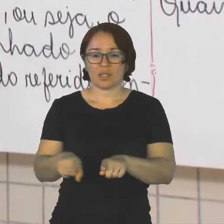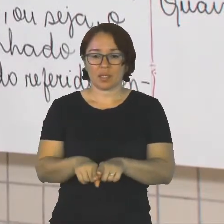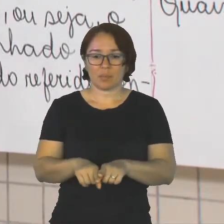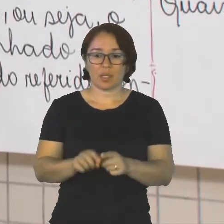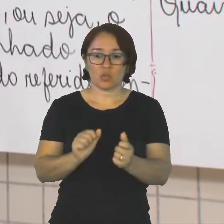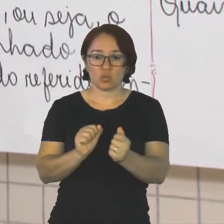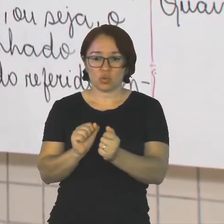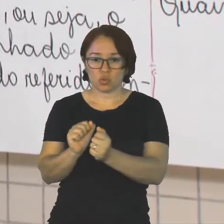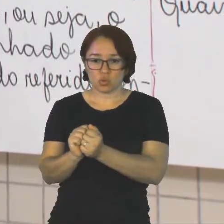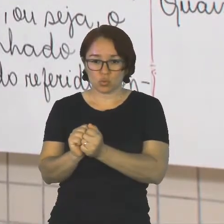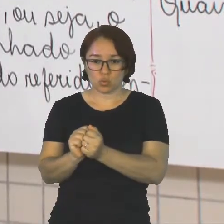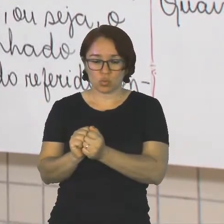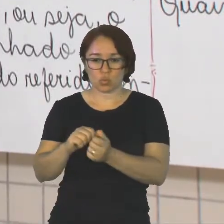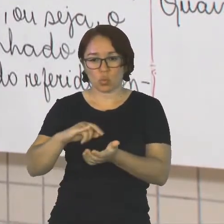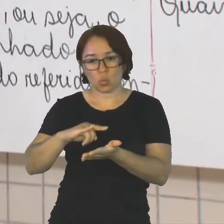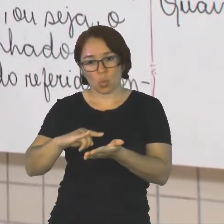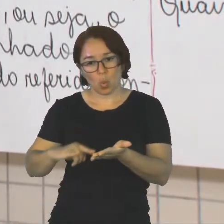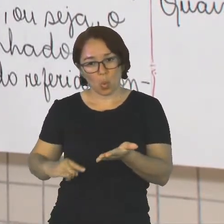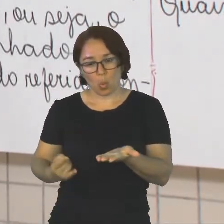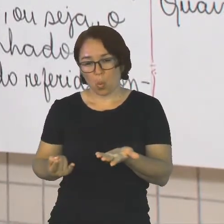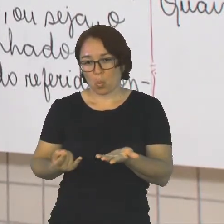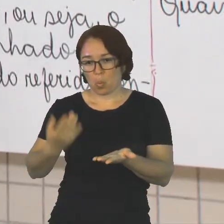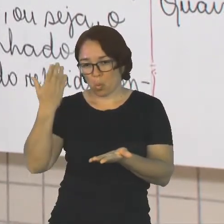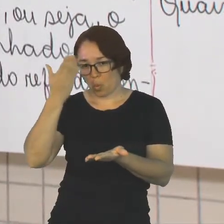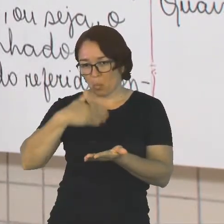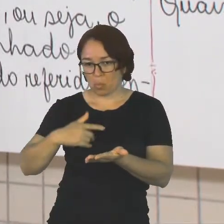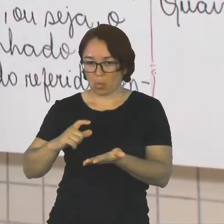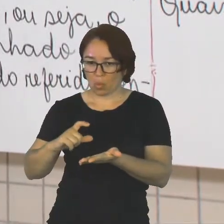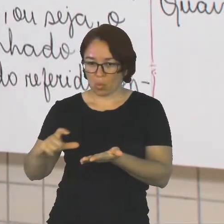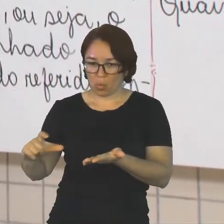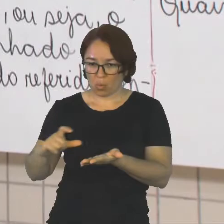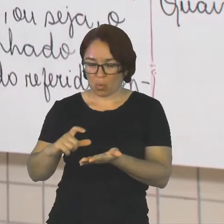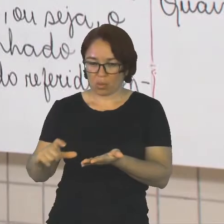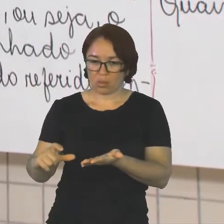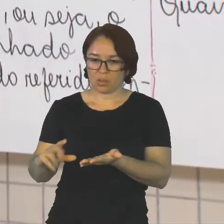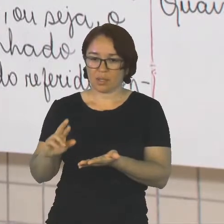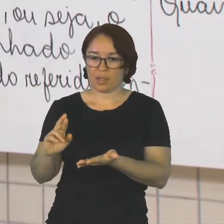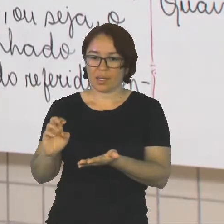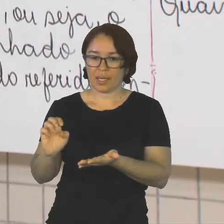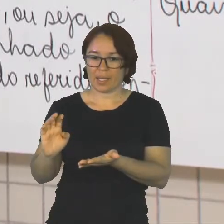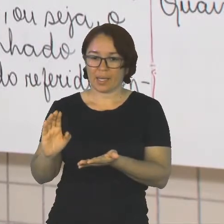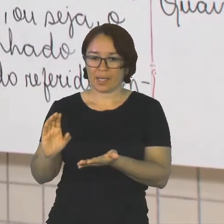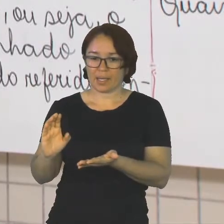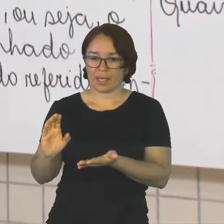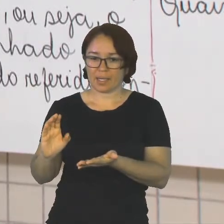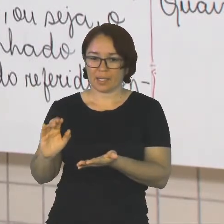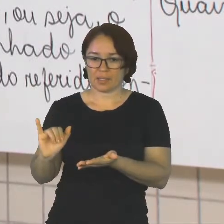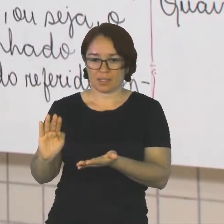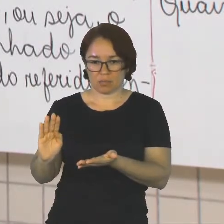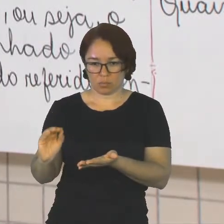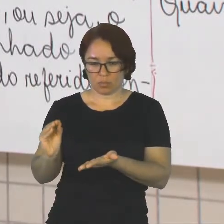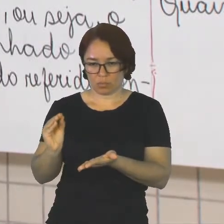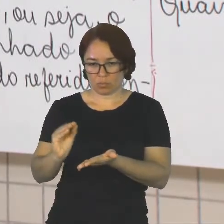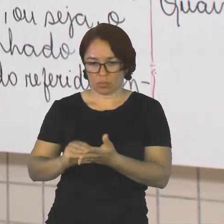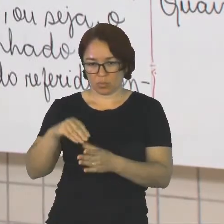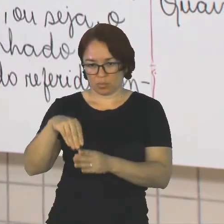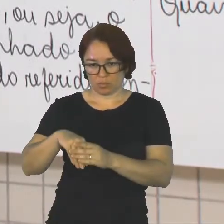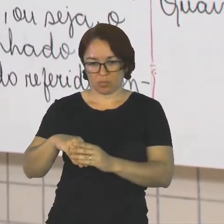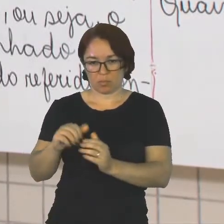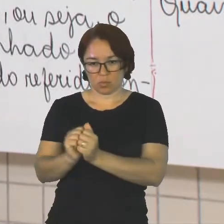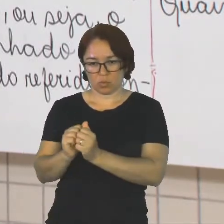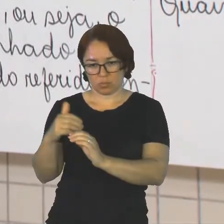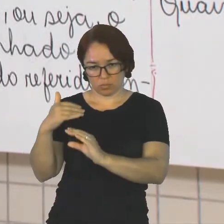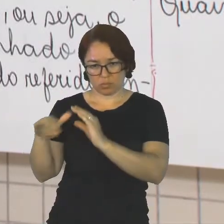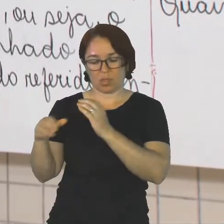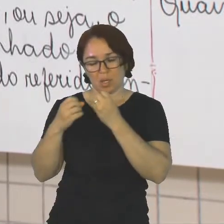ela comprovantes de compra e venda, recibos. Então, os anexos são bem-vindos à carta